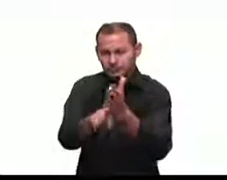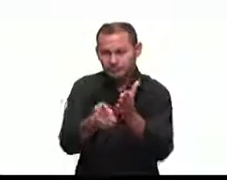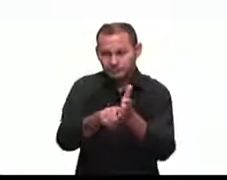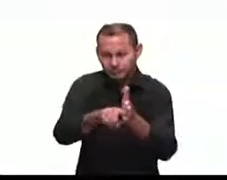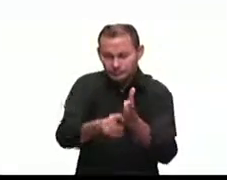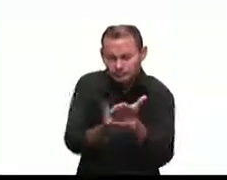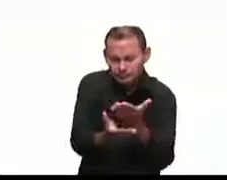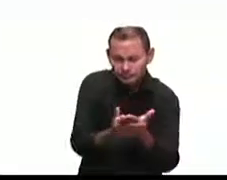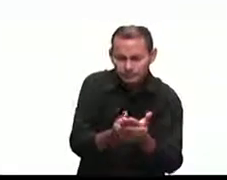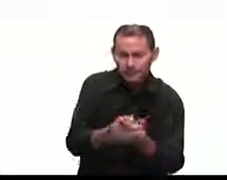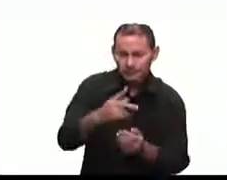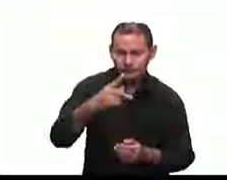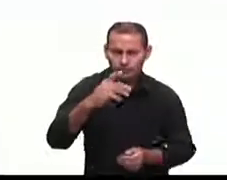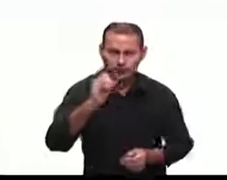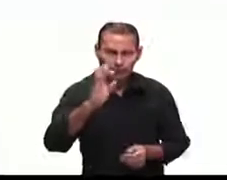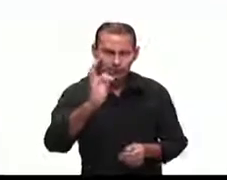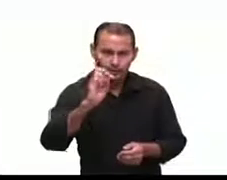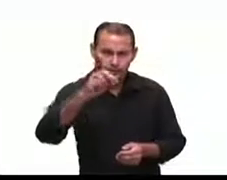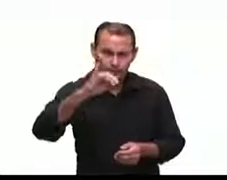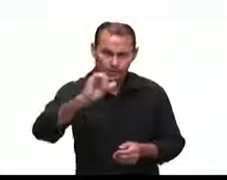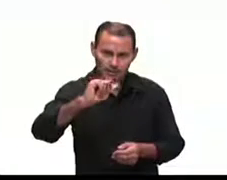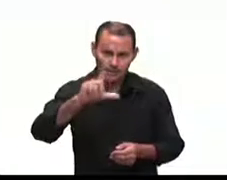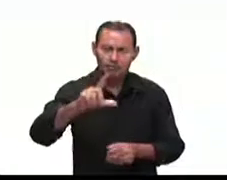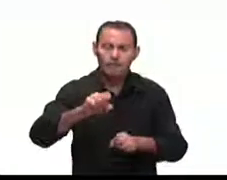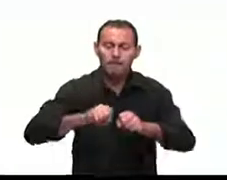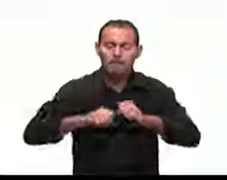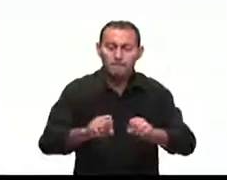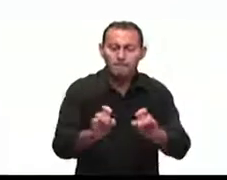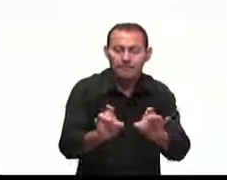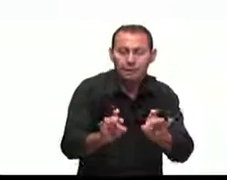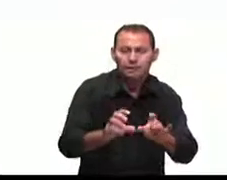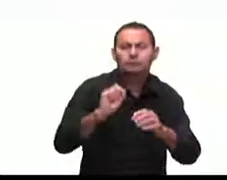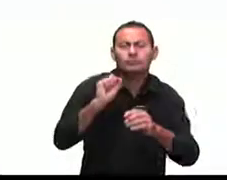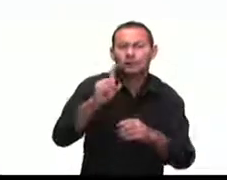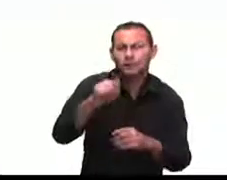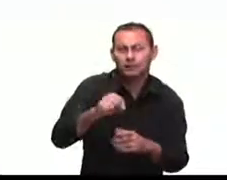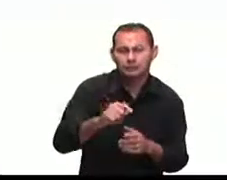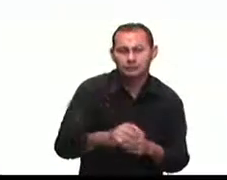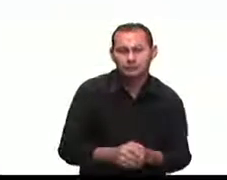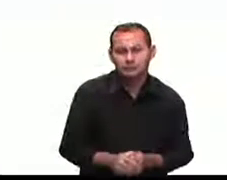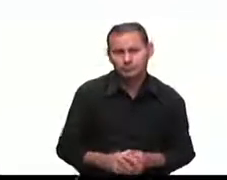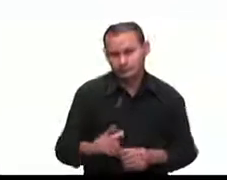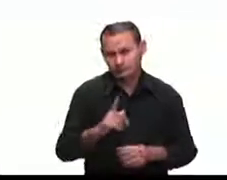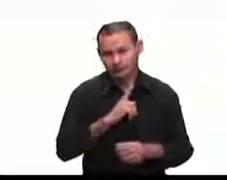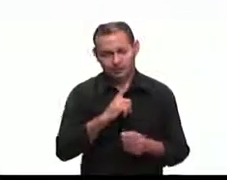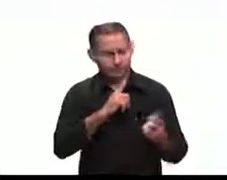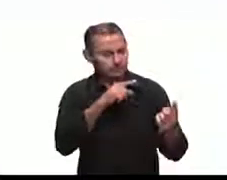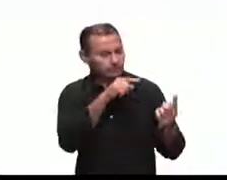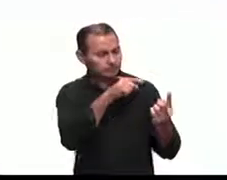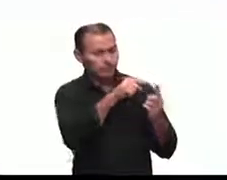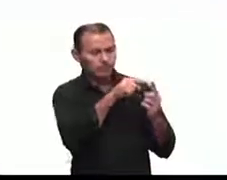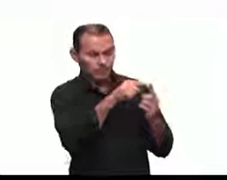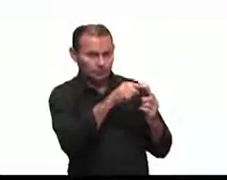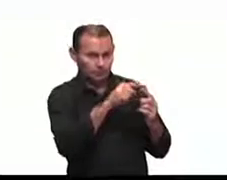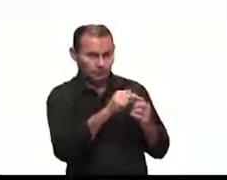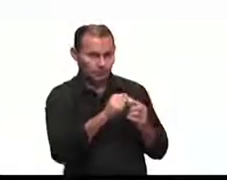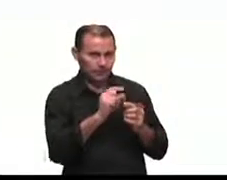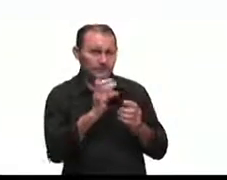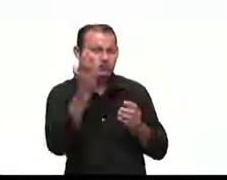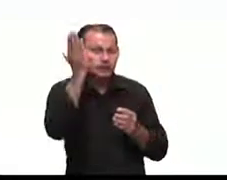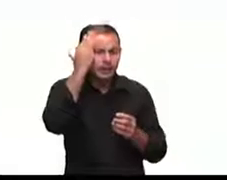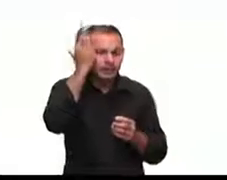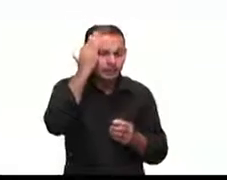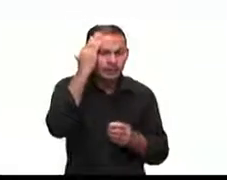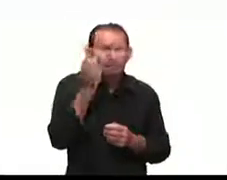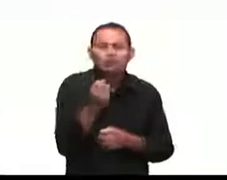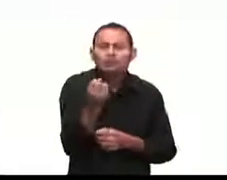potencial de mercado? Já comentamos um pouco, mas então aqui possui a função de estimar e